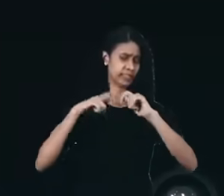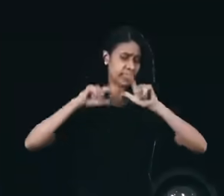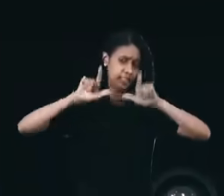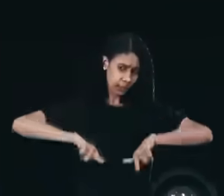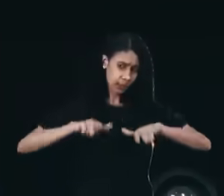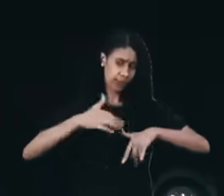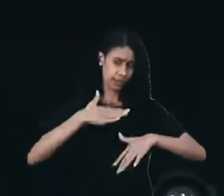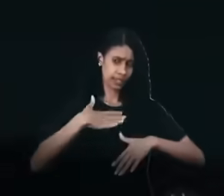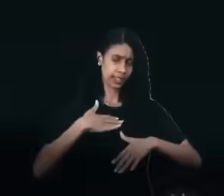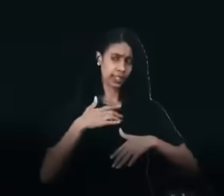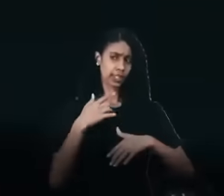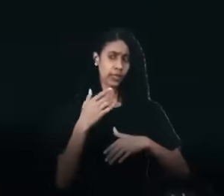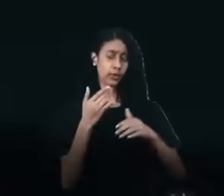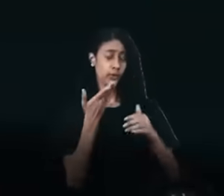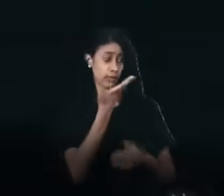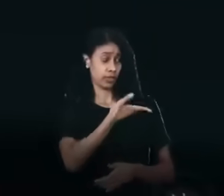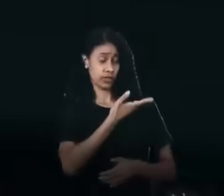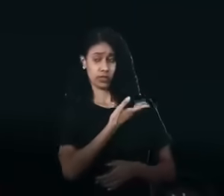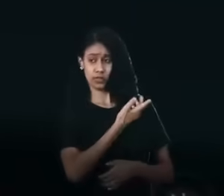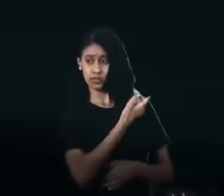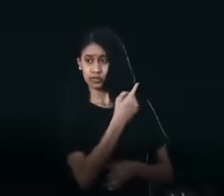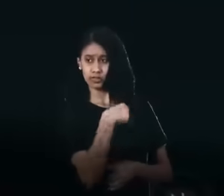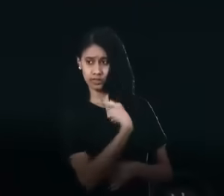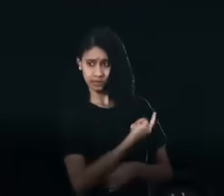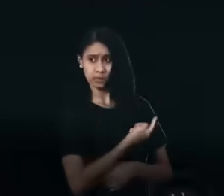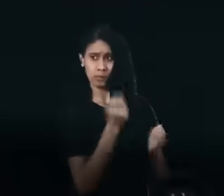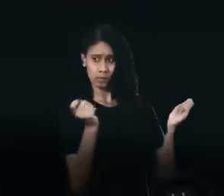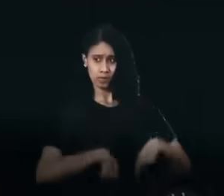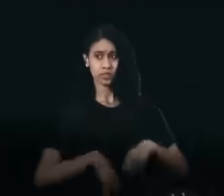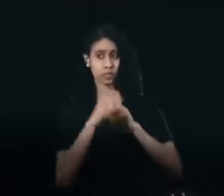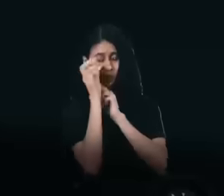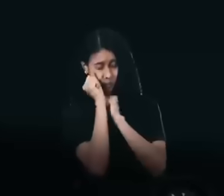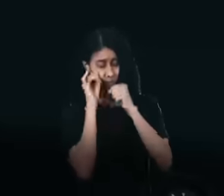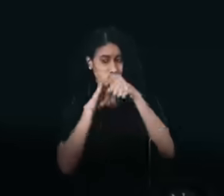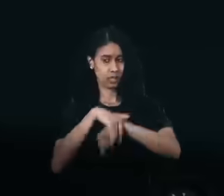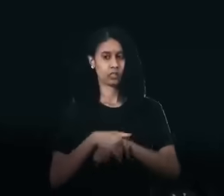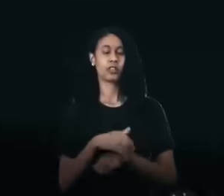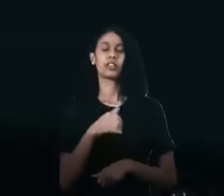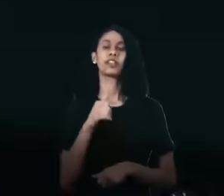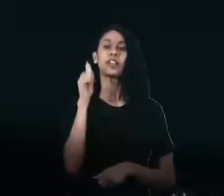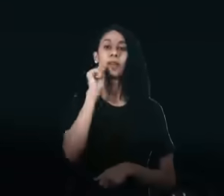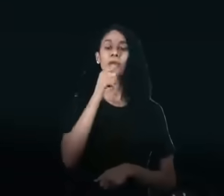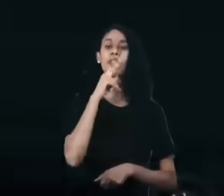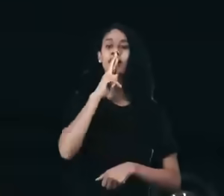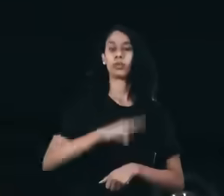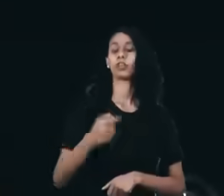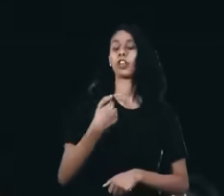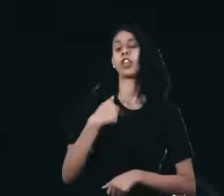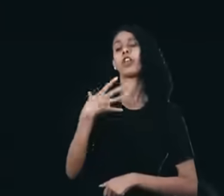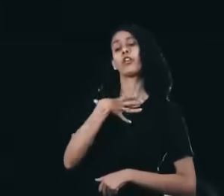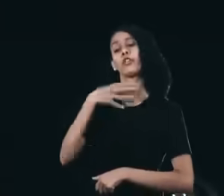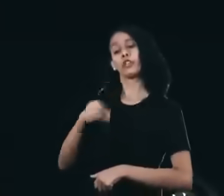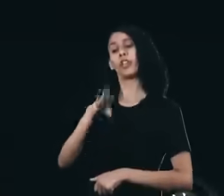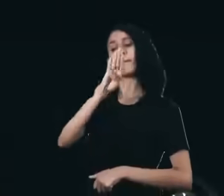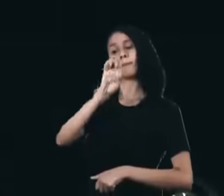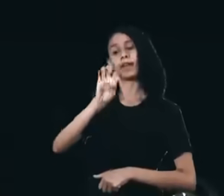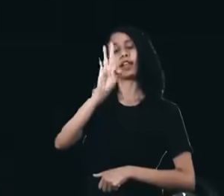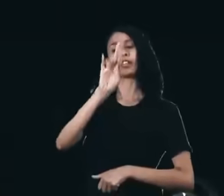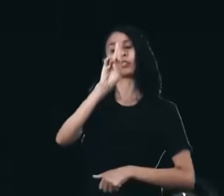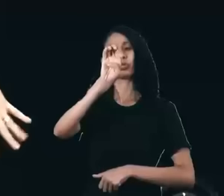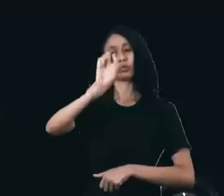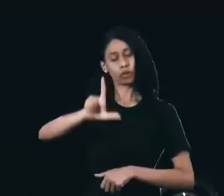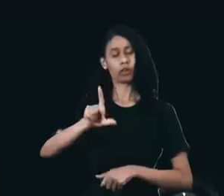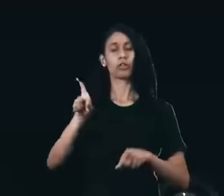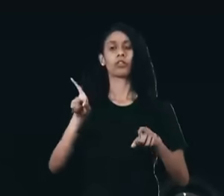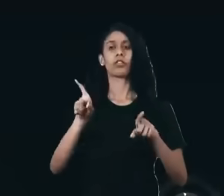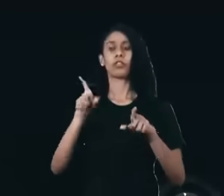do seu pai para que eu e os meus companheiros possamos passar a noite. E ela respondeu: sou filha de Betuel, o filho de que